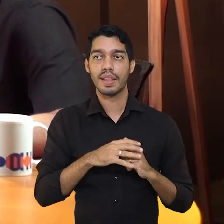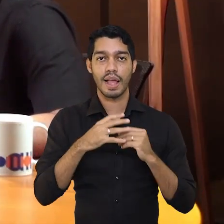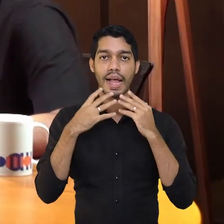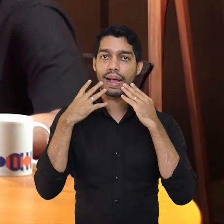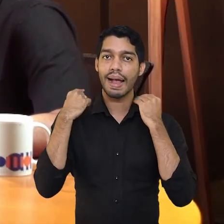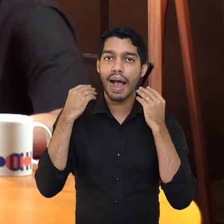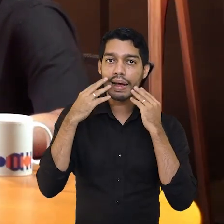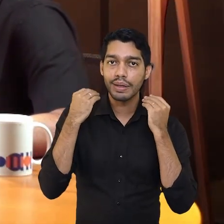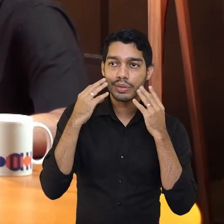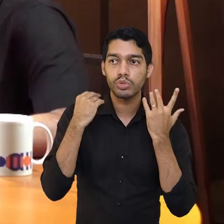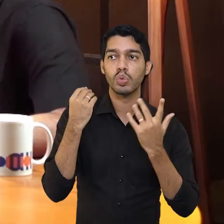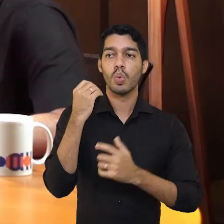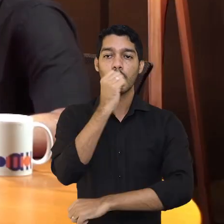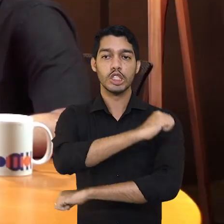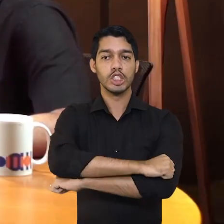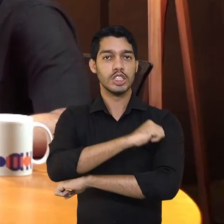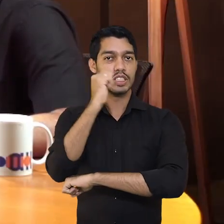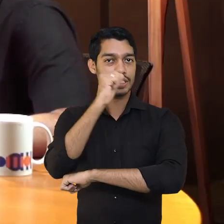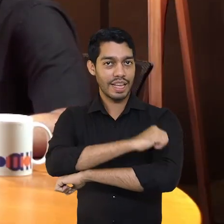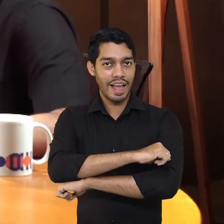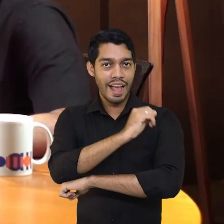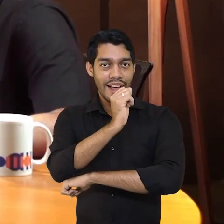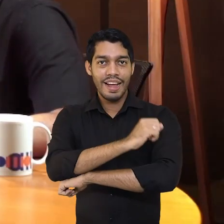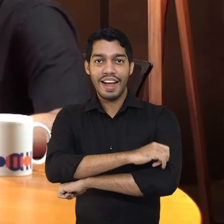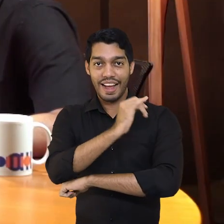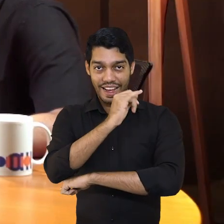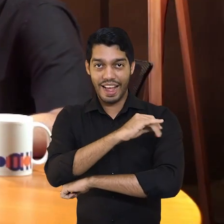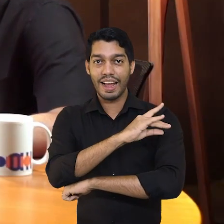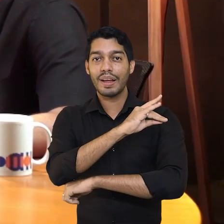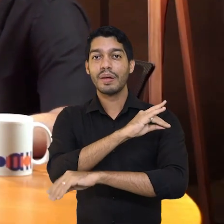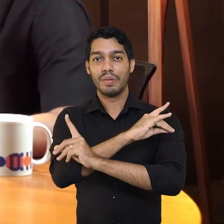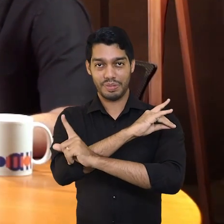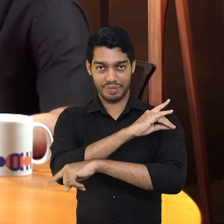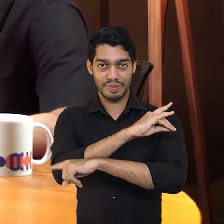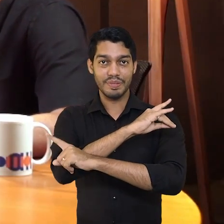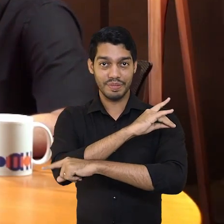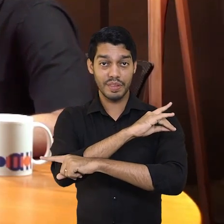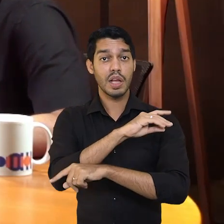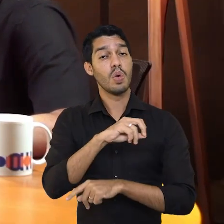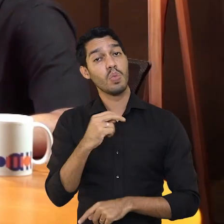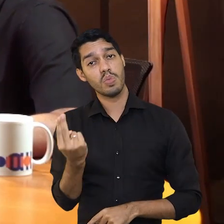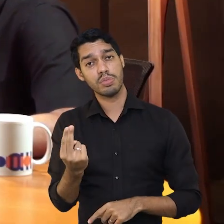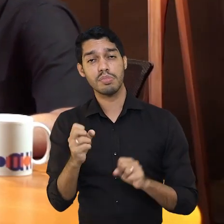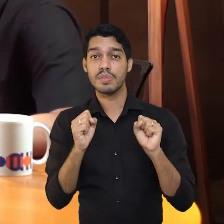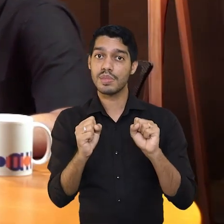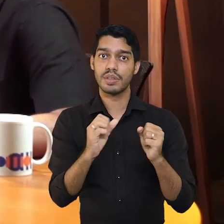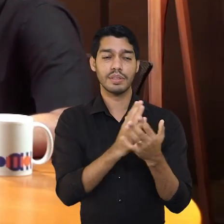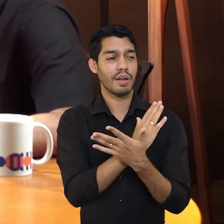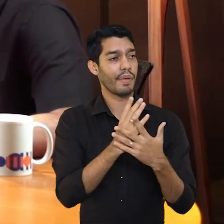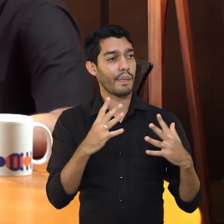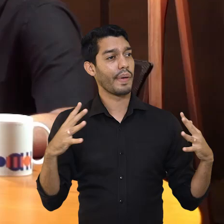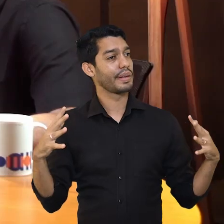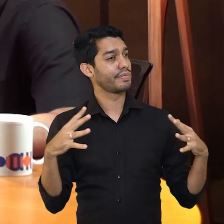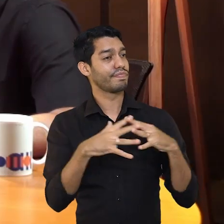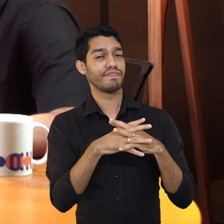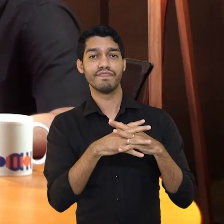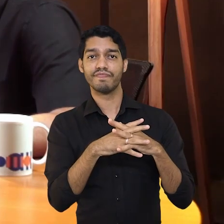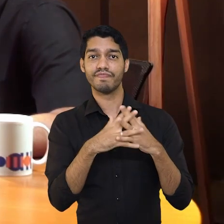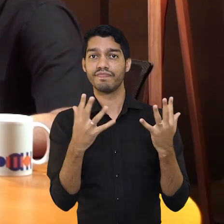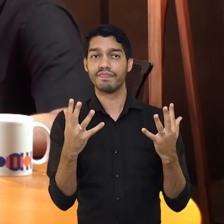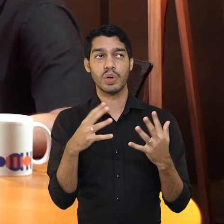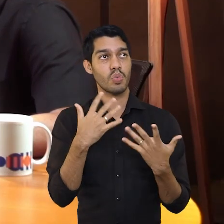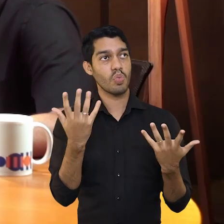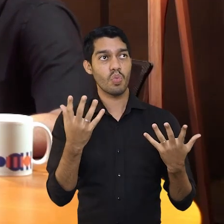na janela, dentro dessa dinâmica simples aqui que a gente fazia com eles, ela também pode me entregar uma coisa que não faça sentido nenhum, tipo, o